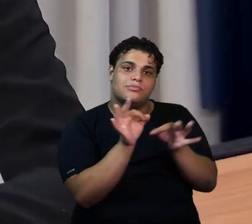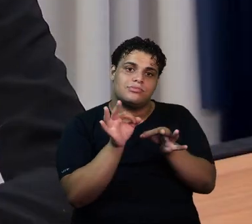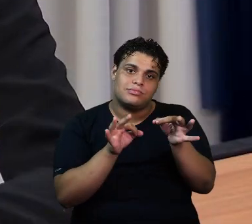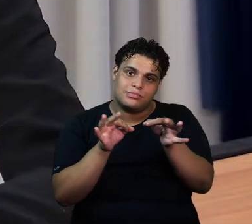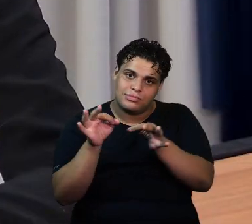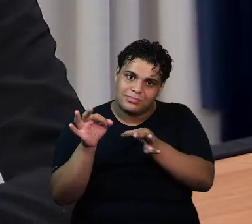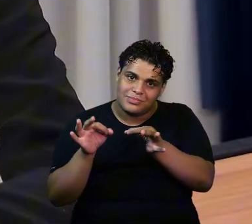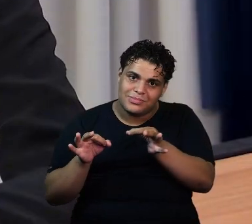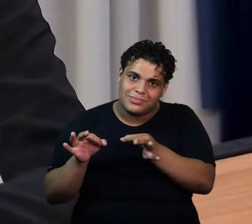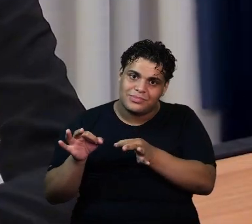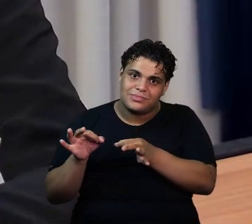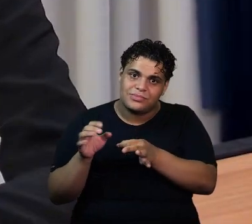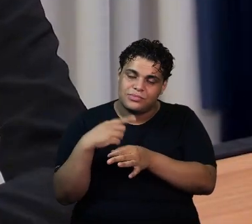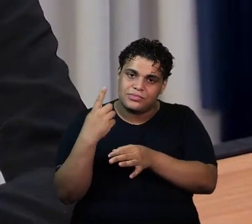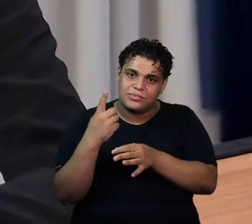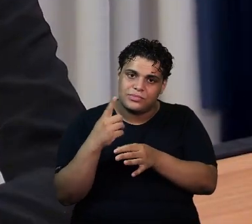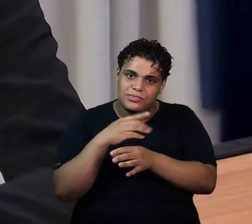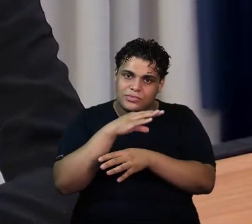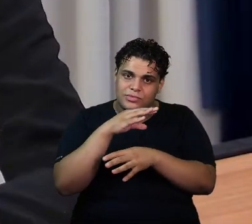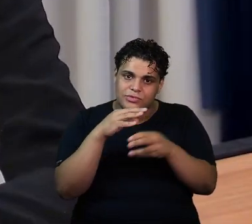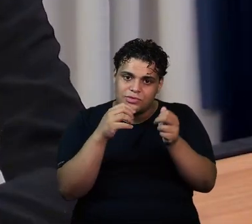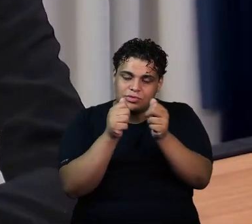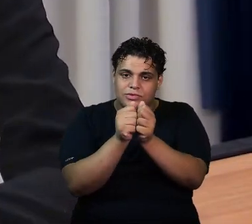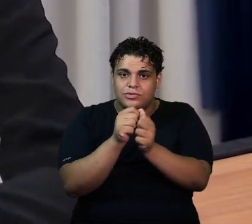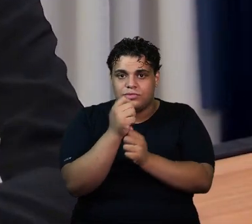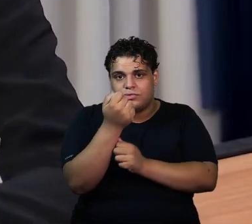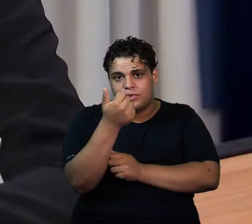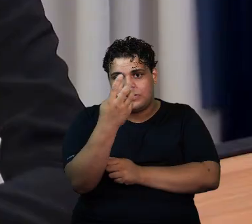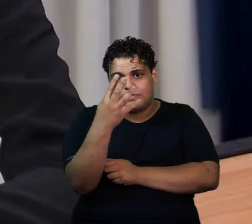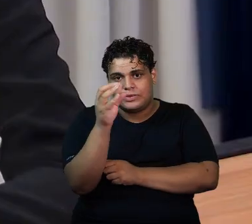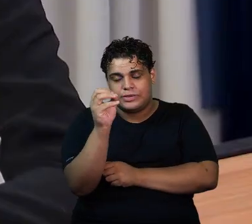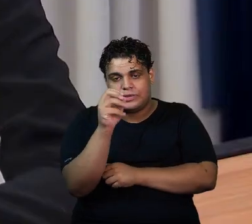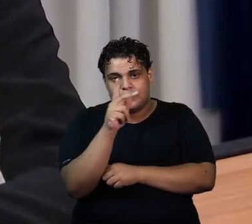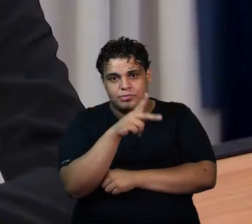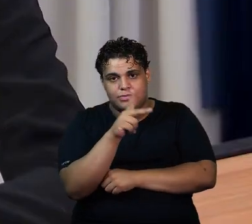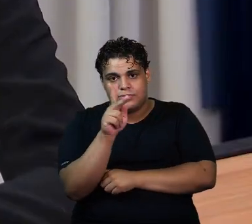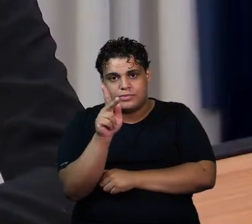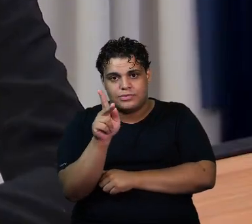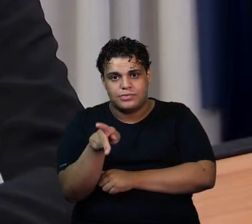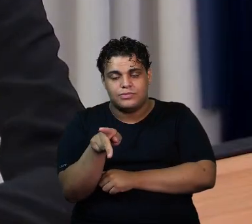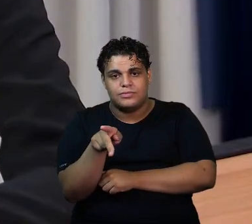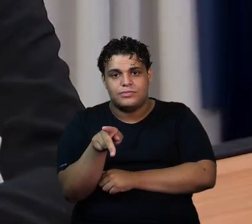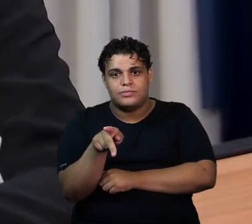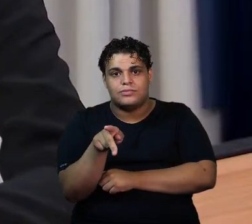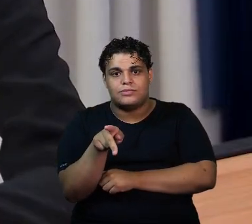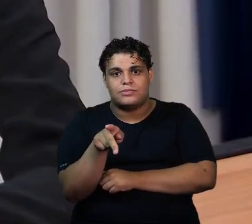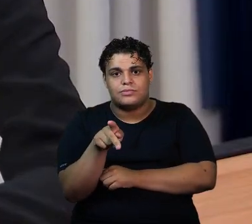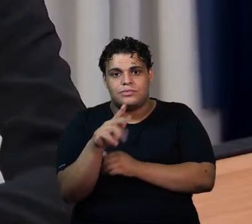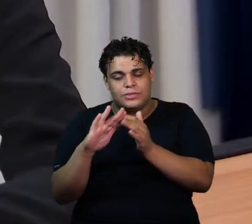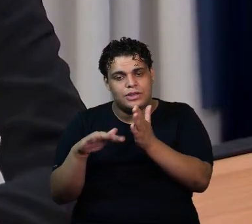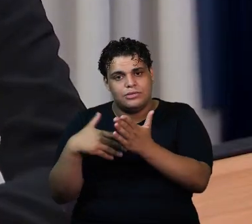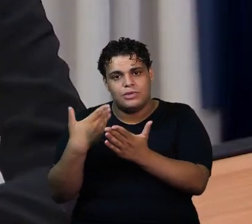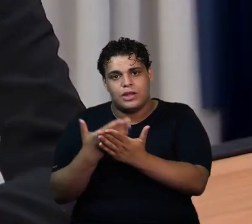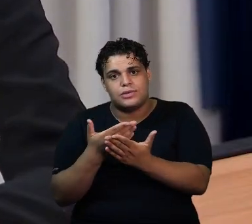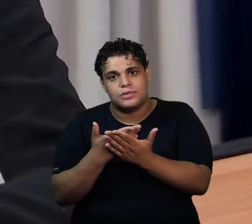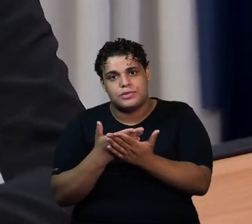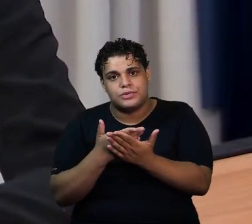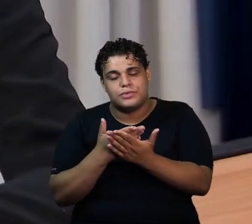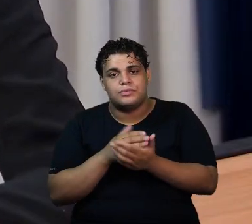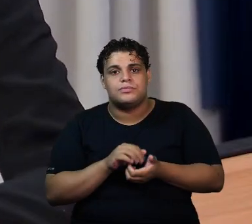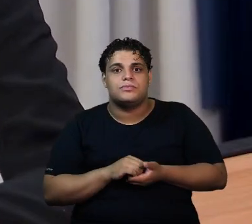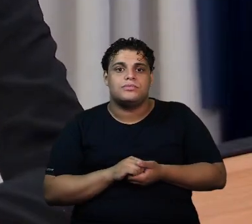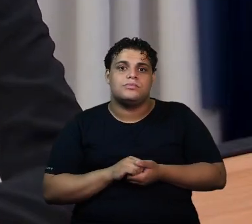Azulha, nós reunimos aqui quase 40 professores da rede pública e privada de ensino, através